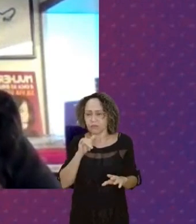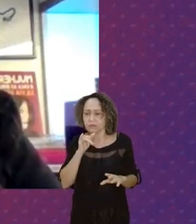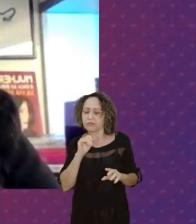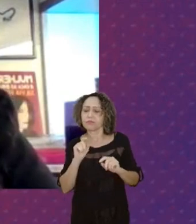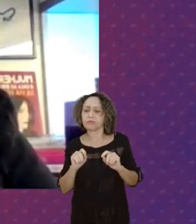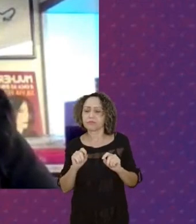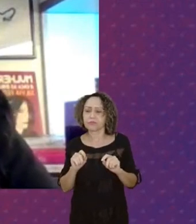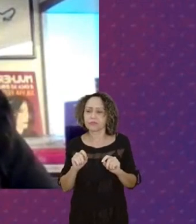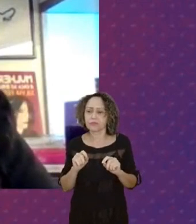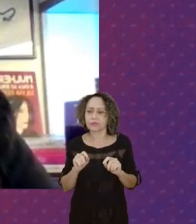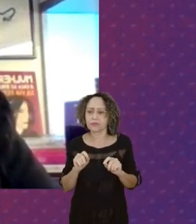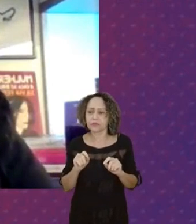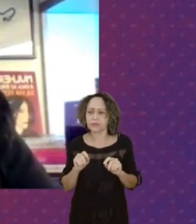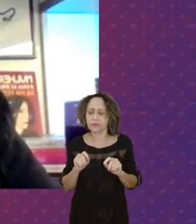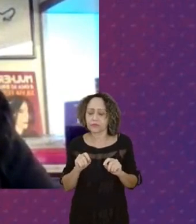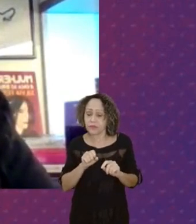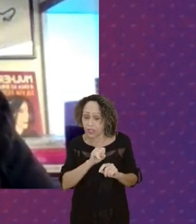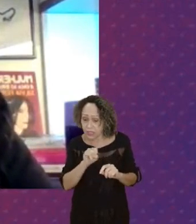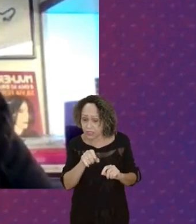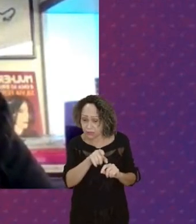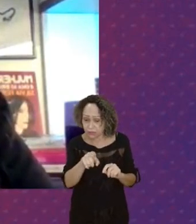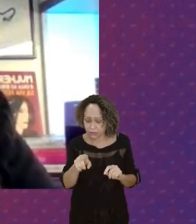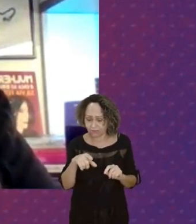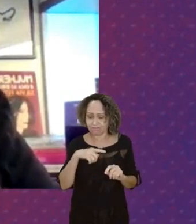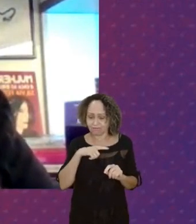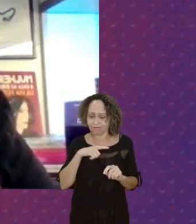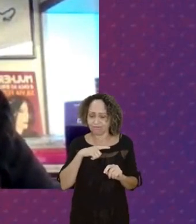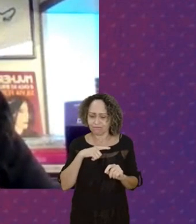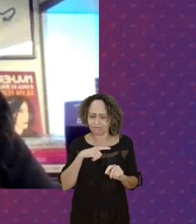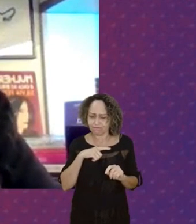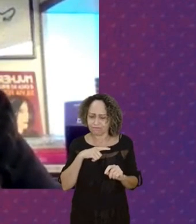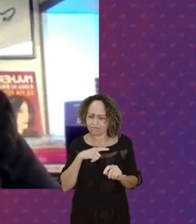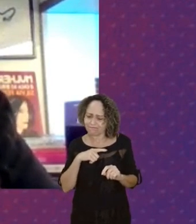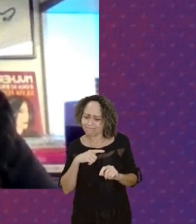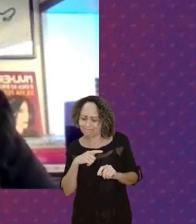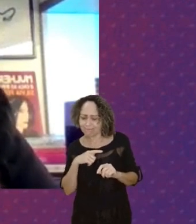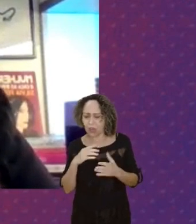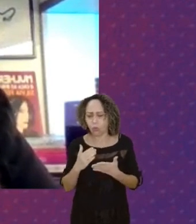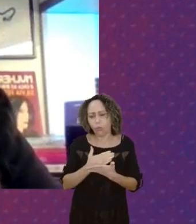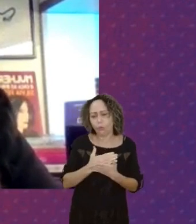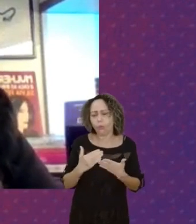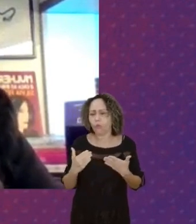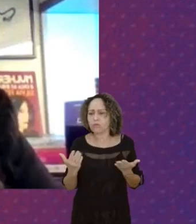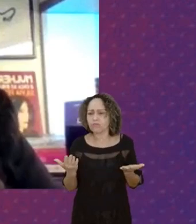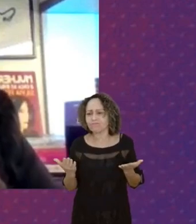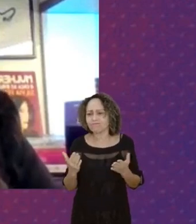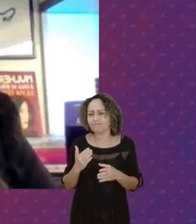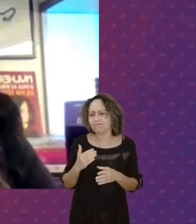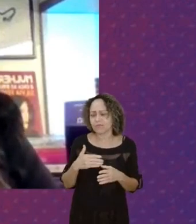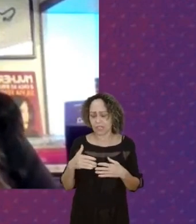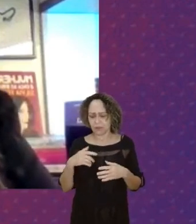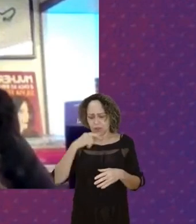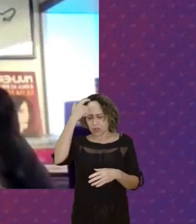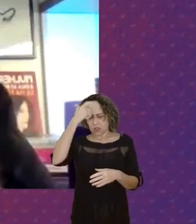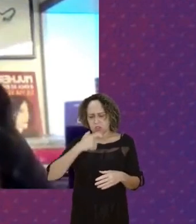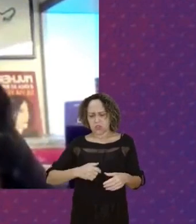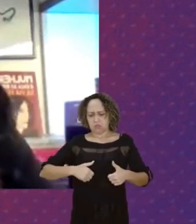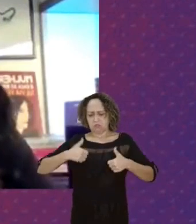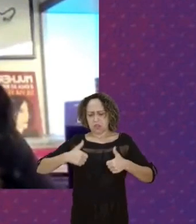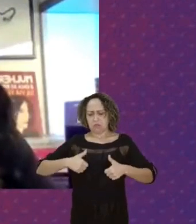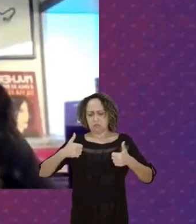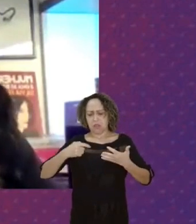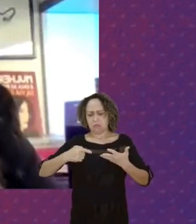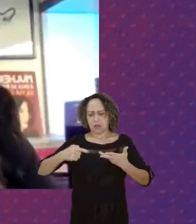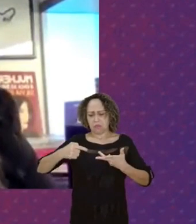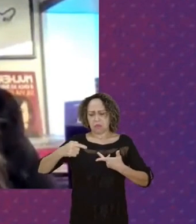assim, olha, se você tiver, de alguma forma, né, exaltando suas qualidades próprias para um exercício